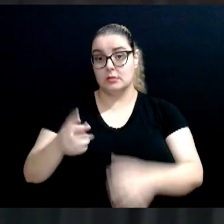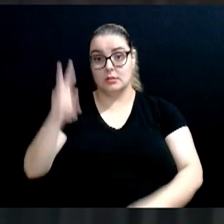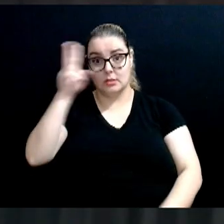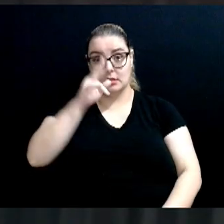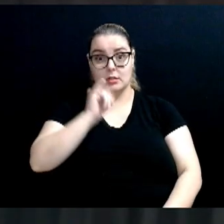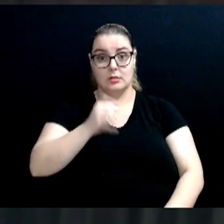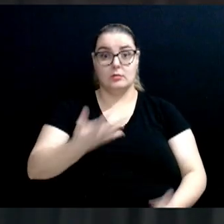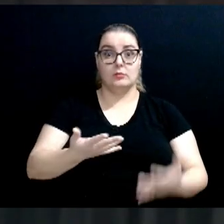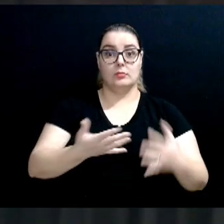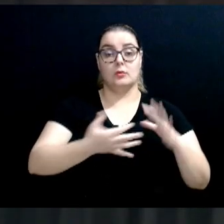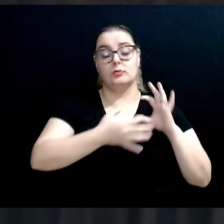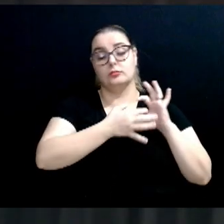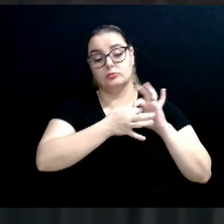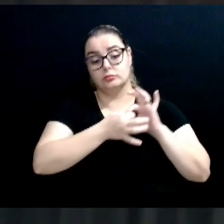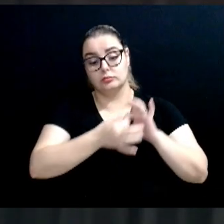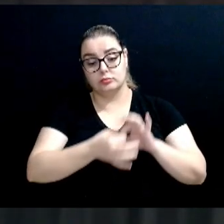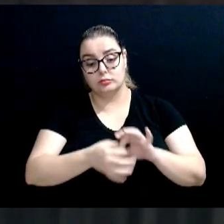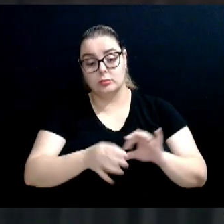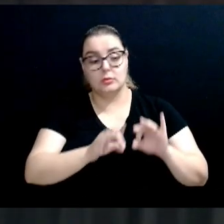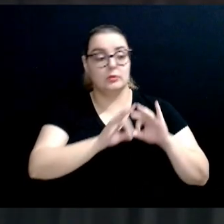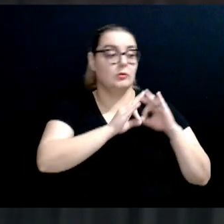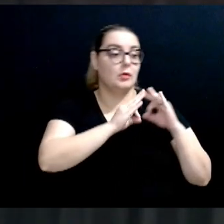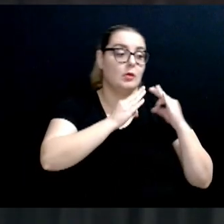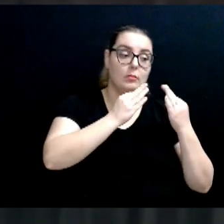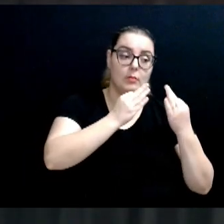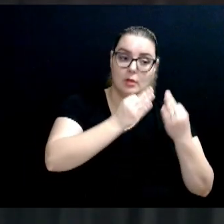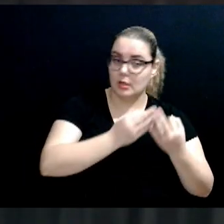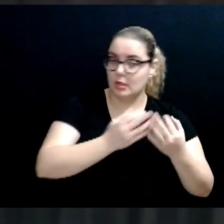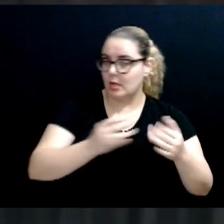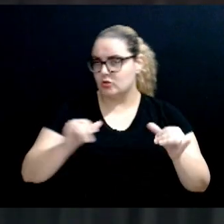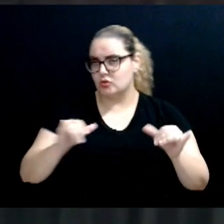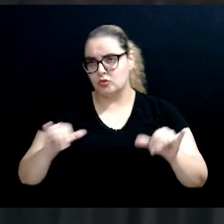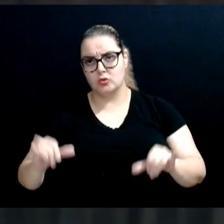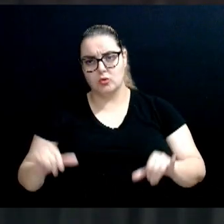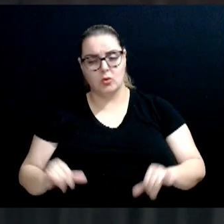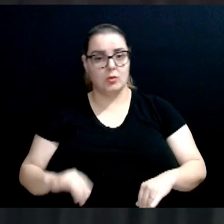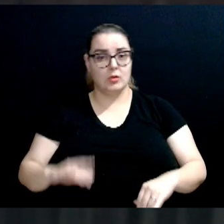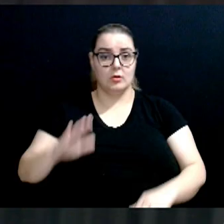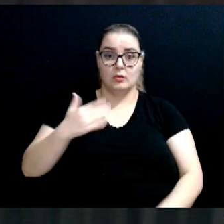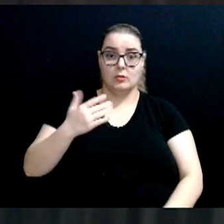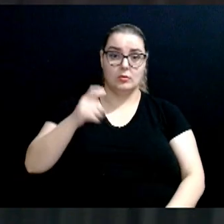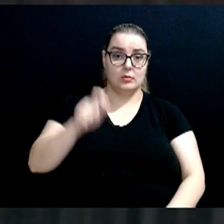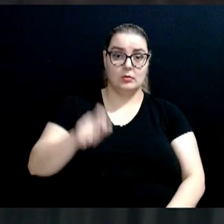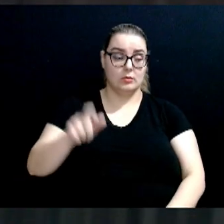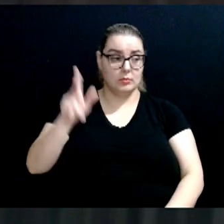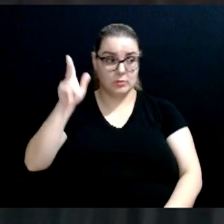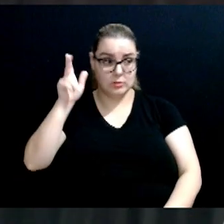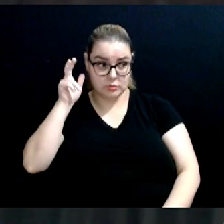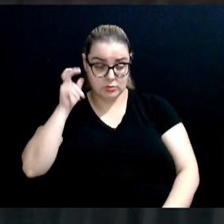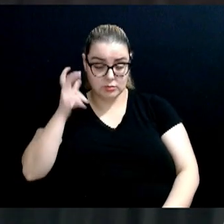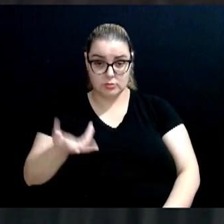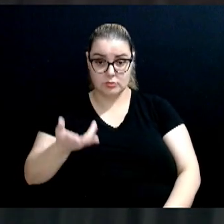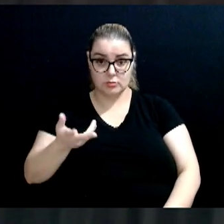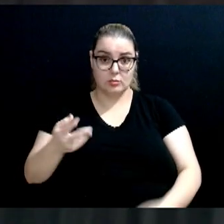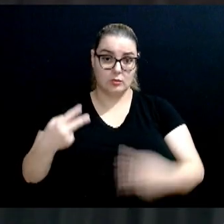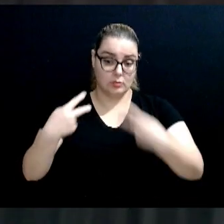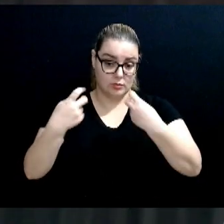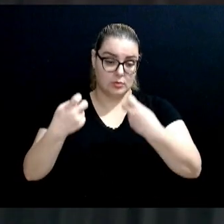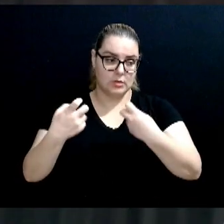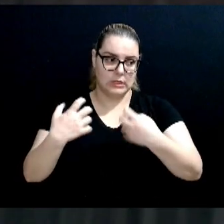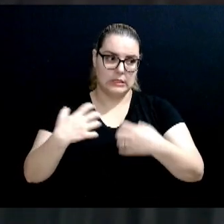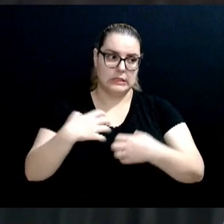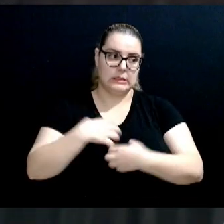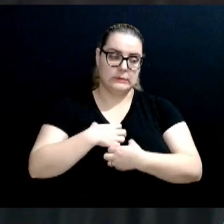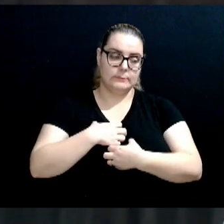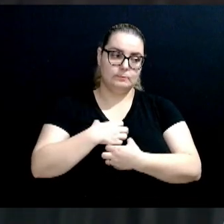ali algo que quando uma pessoa escuta, ela fica comovida. Então, quem